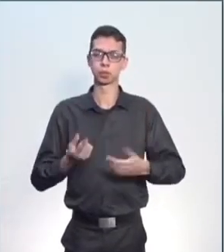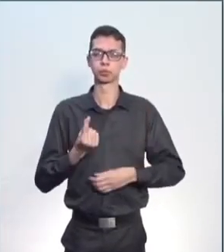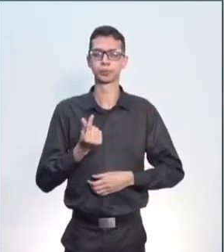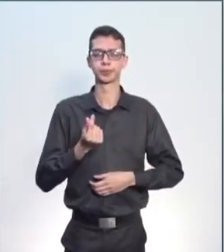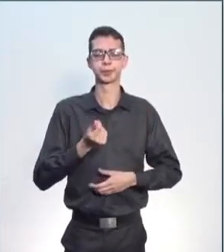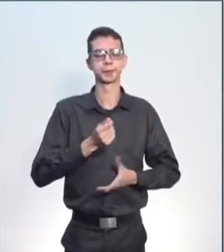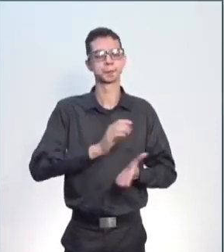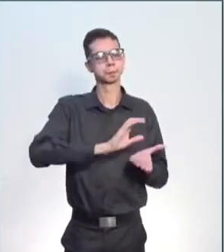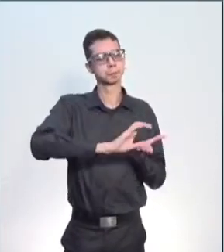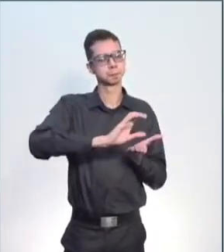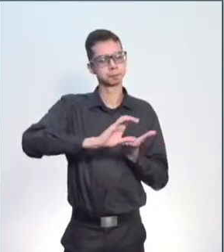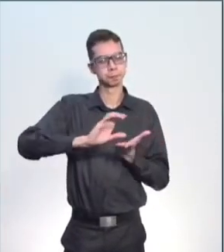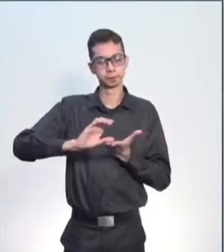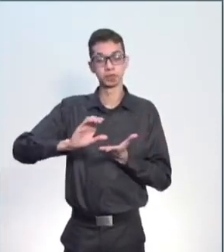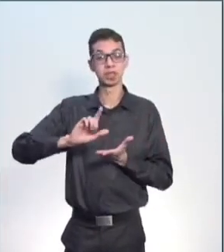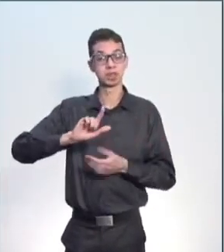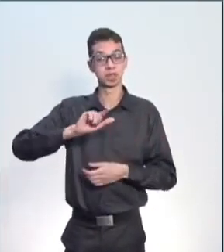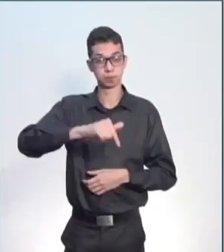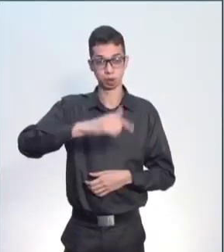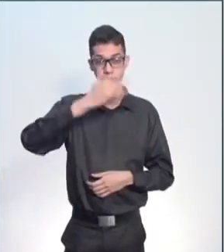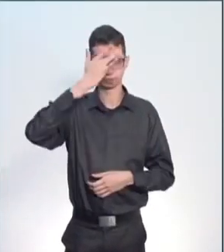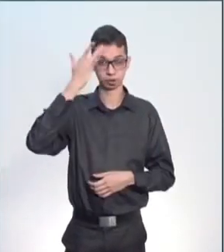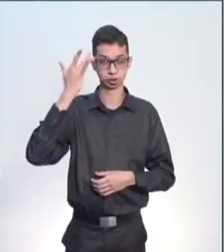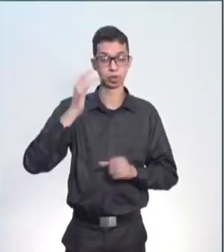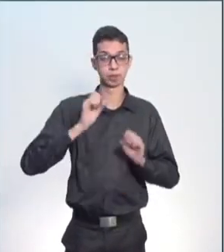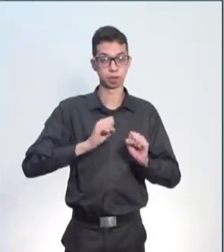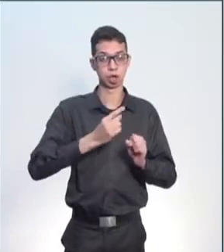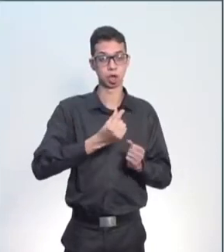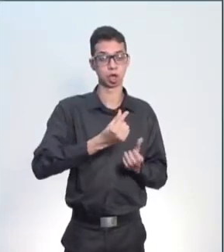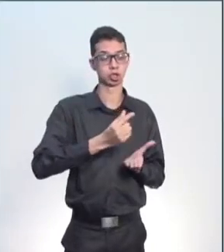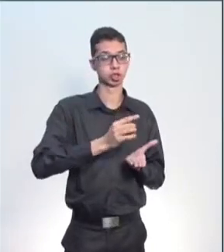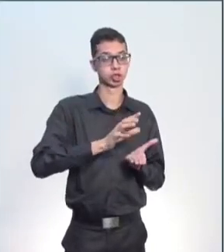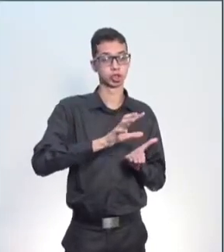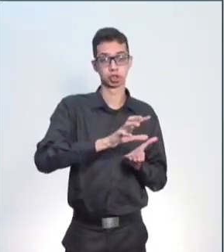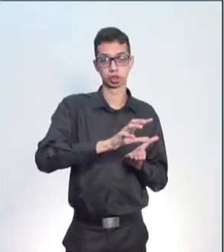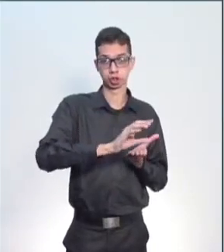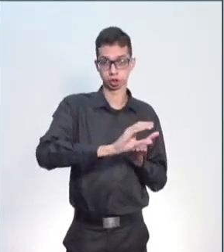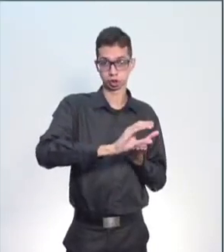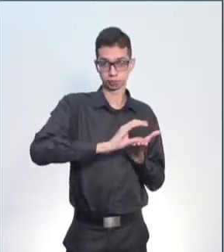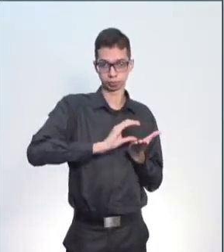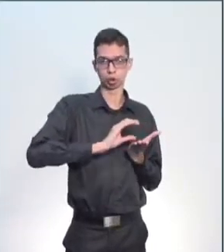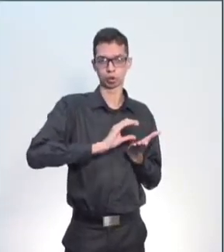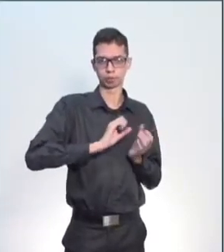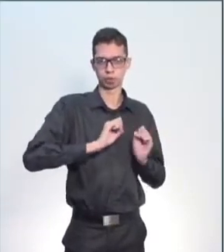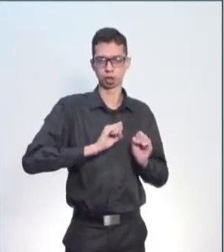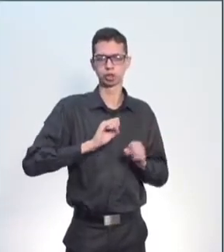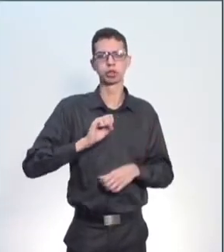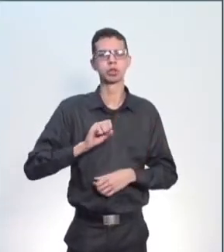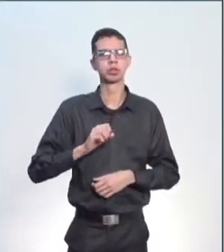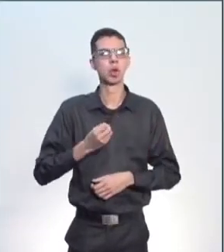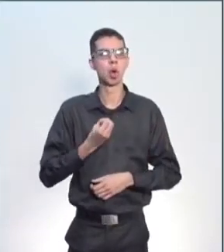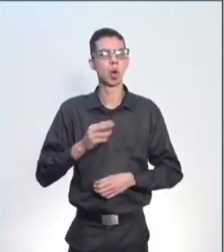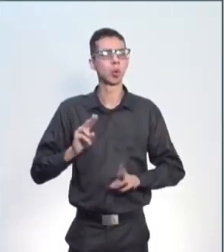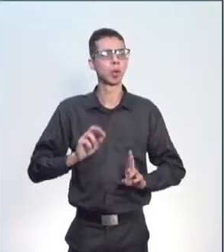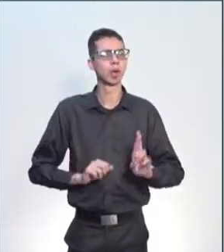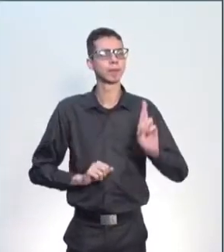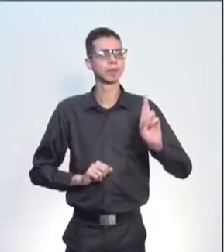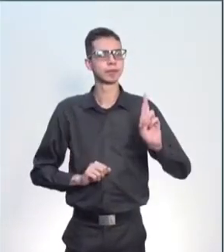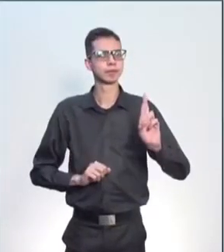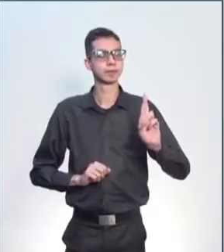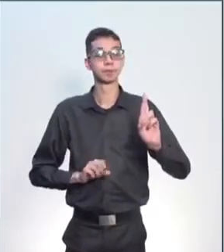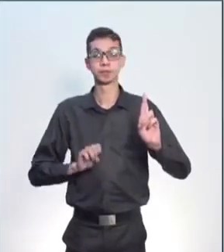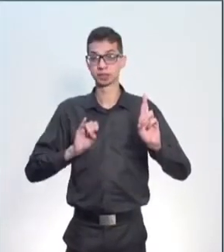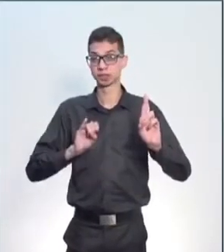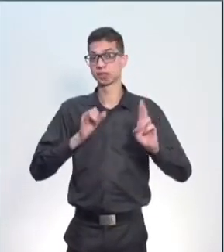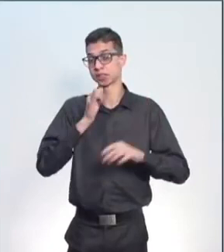ser resgatada pela pessoa ou seu representante se o contribuinte se ausentar? Vamos pensar um pouco a partir